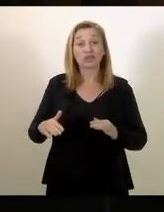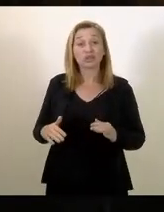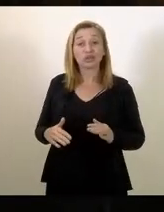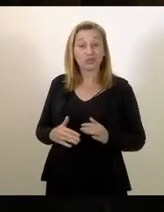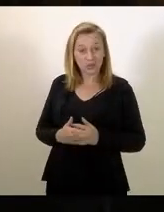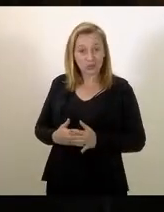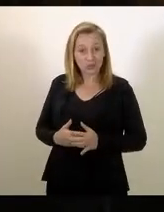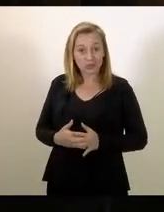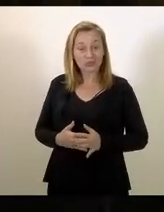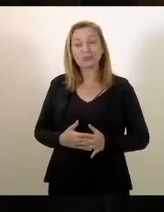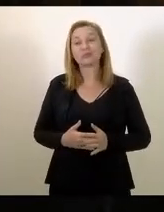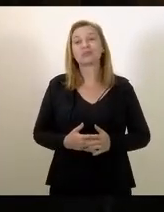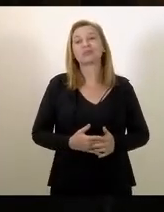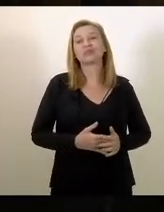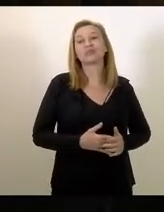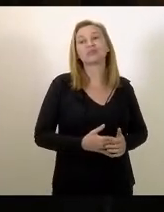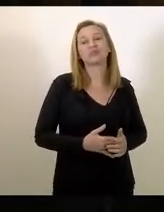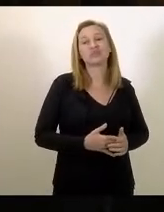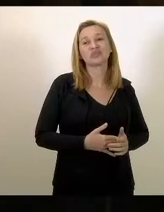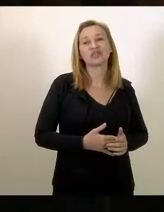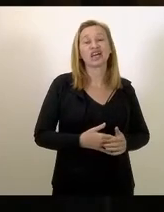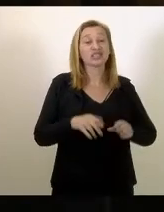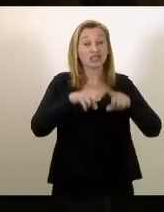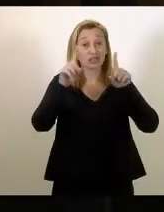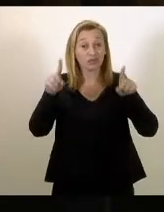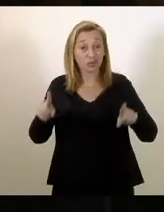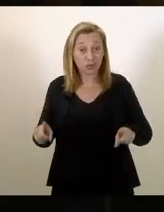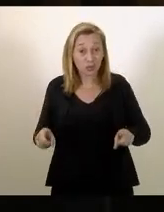presentes servidores